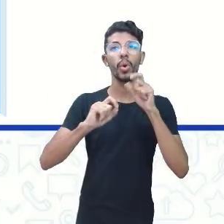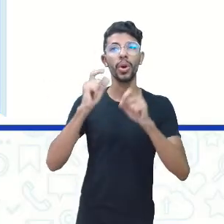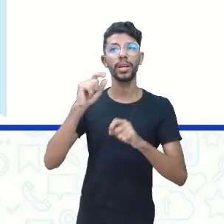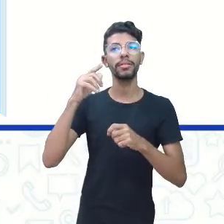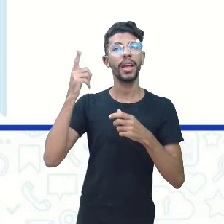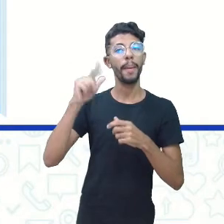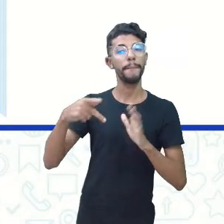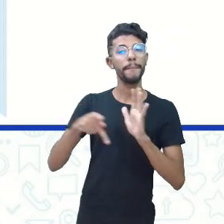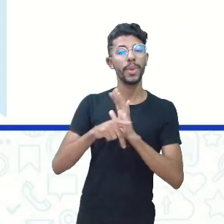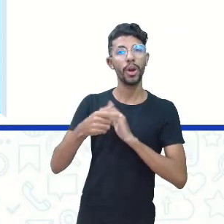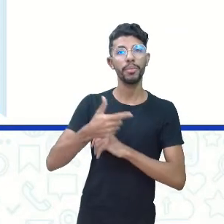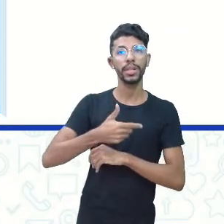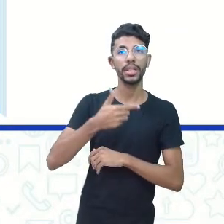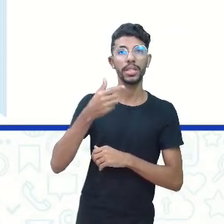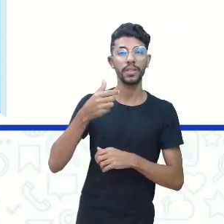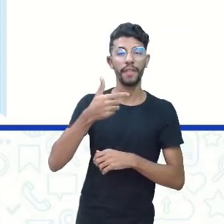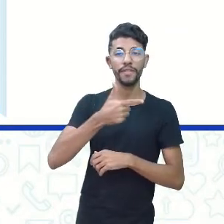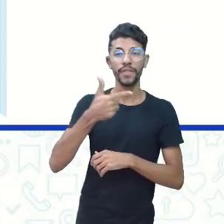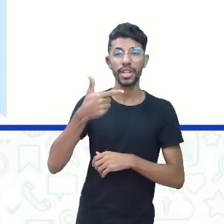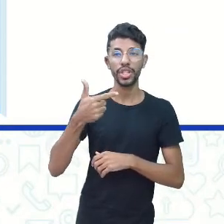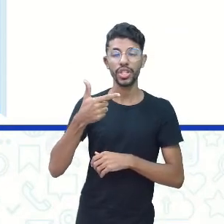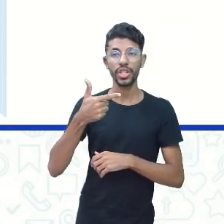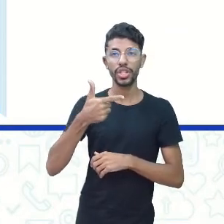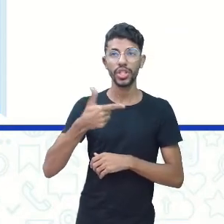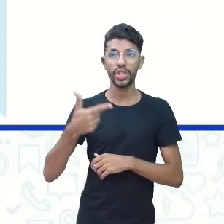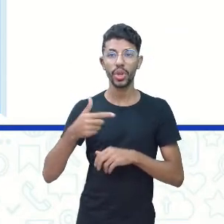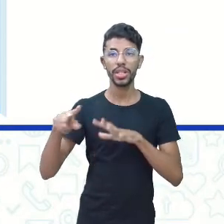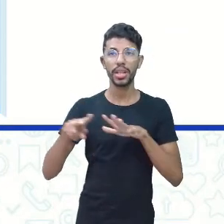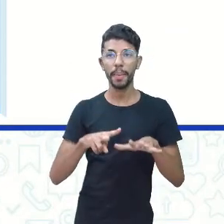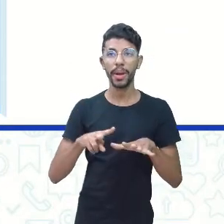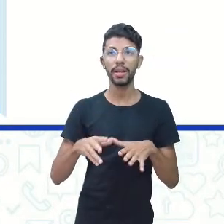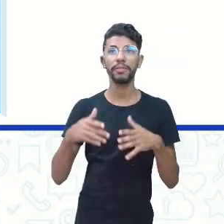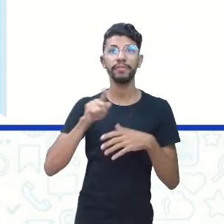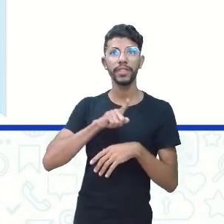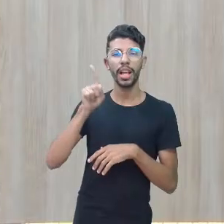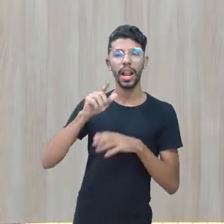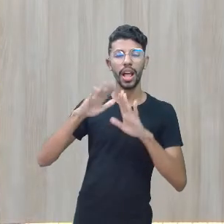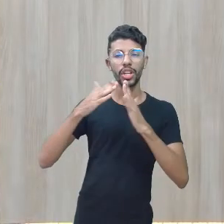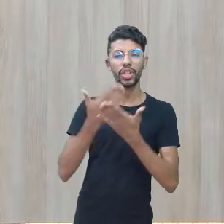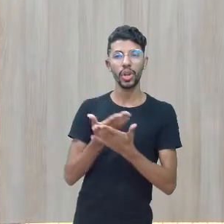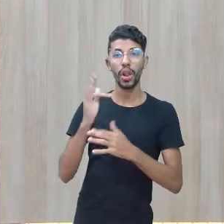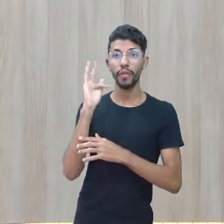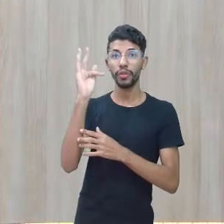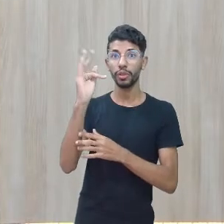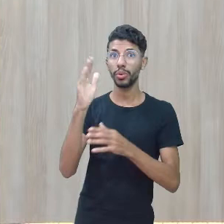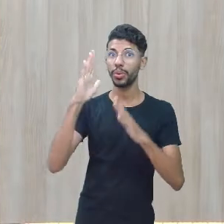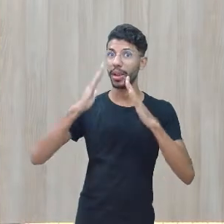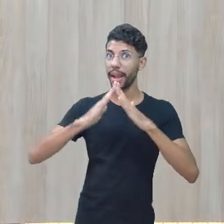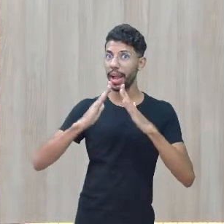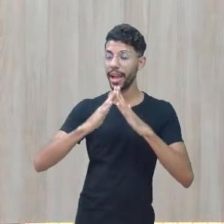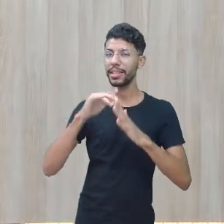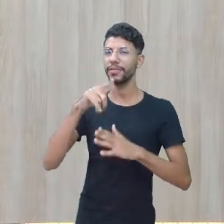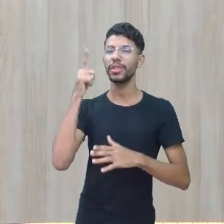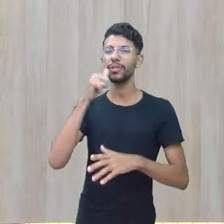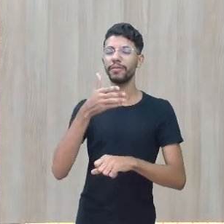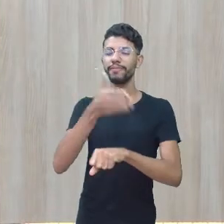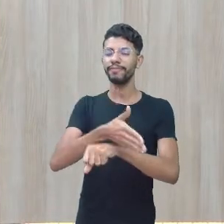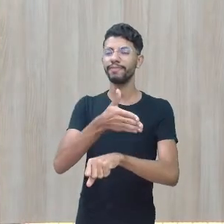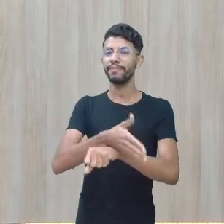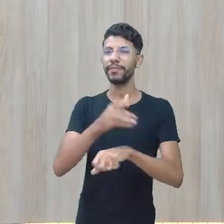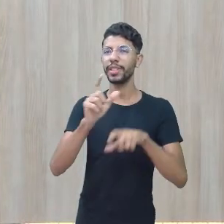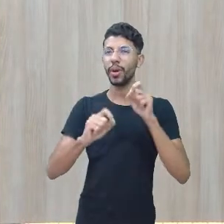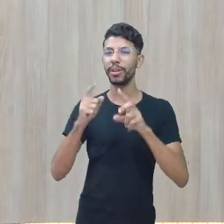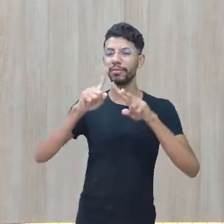semana é a semana 22, ó. Então, lá na Escola do Futuro em Casa, você consegue acessar